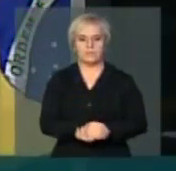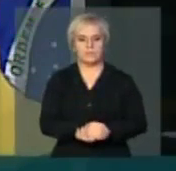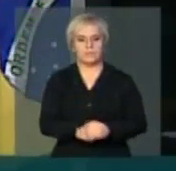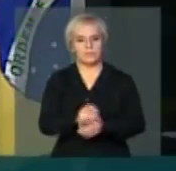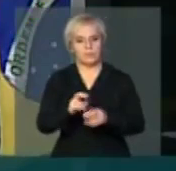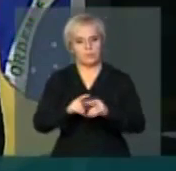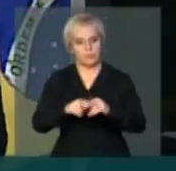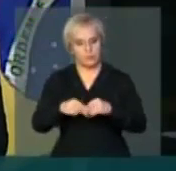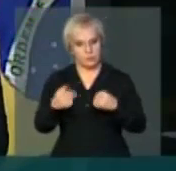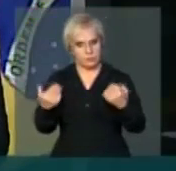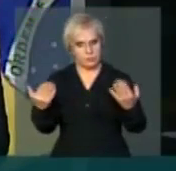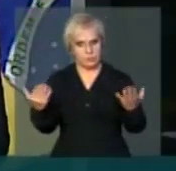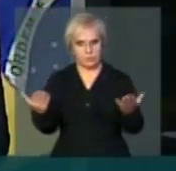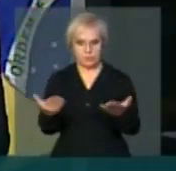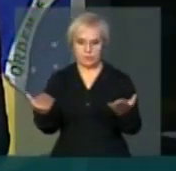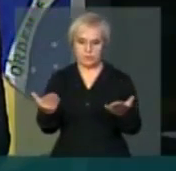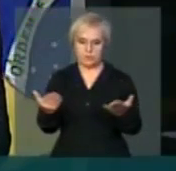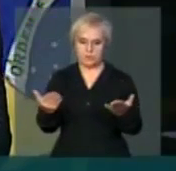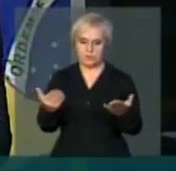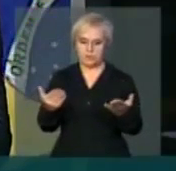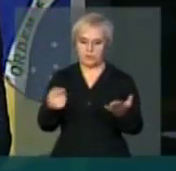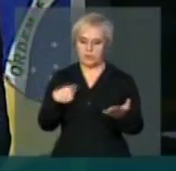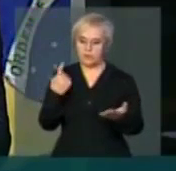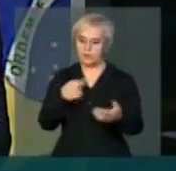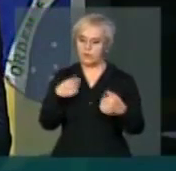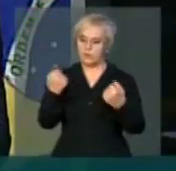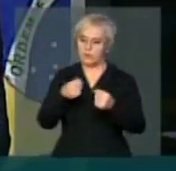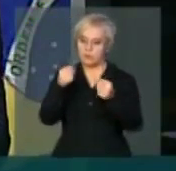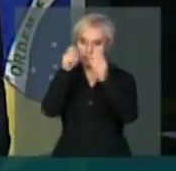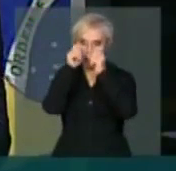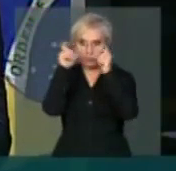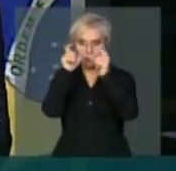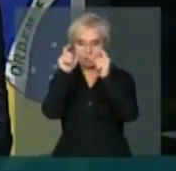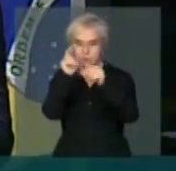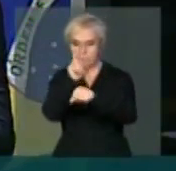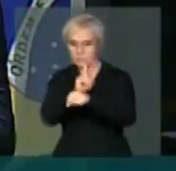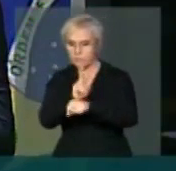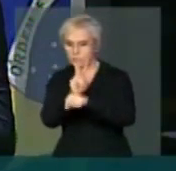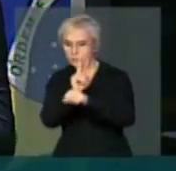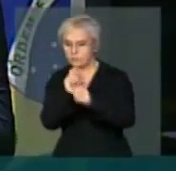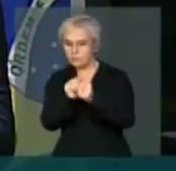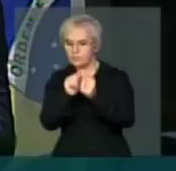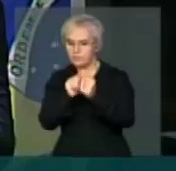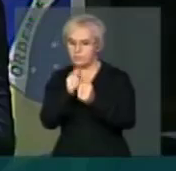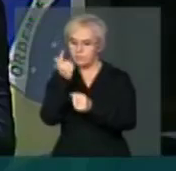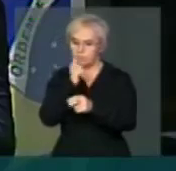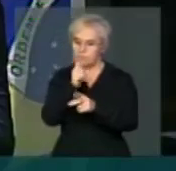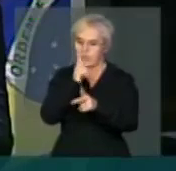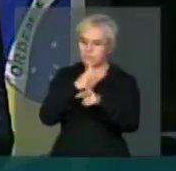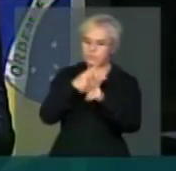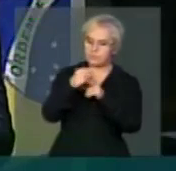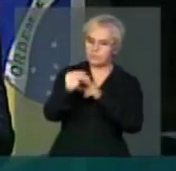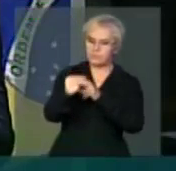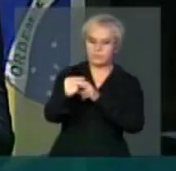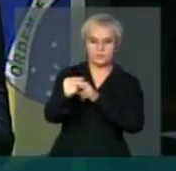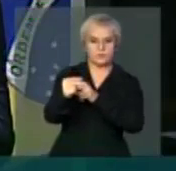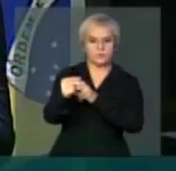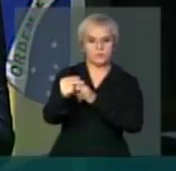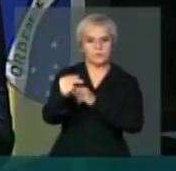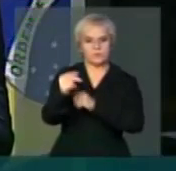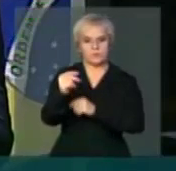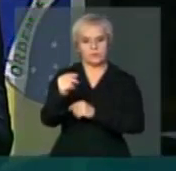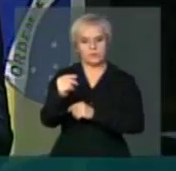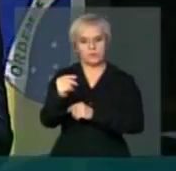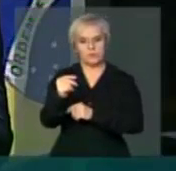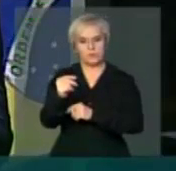Portanto, senhores deputados, é nosso dever permanecermos atentos e vigilantes para que prevaleça, acima de qualquer outra causa,